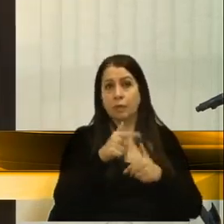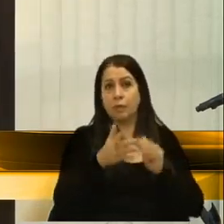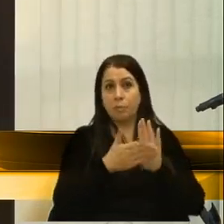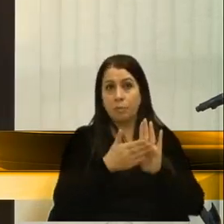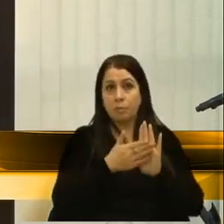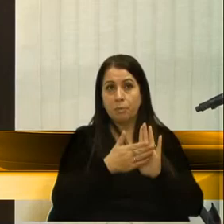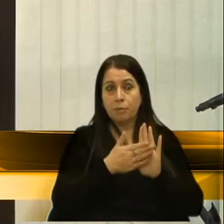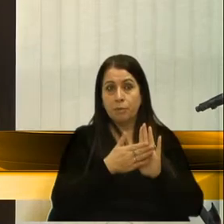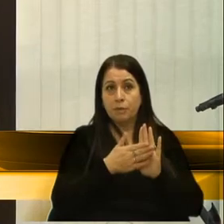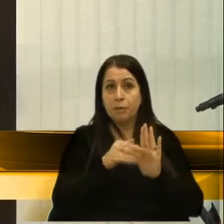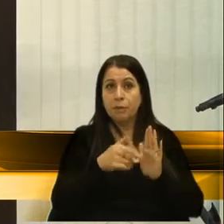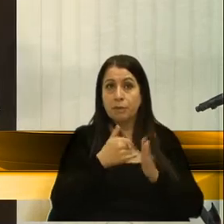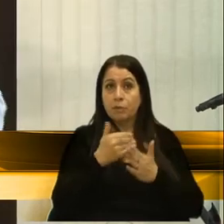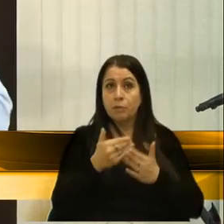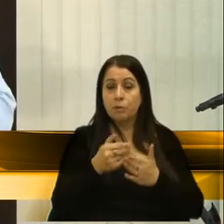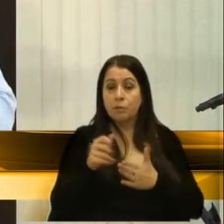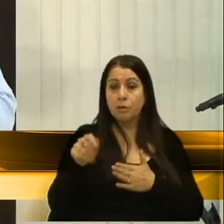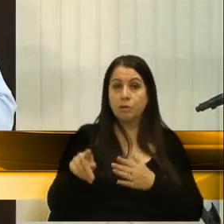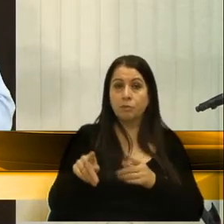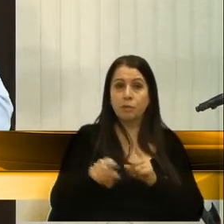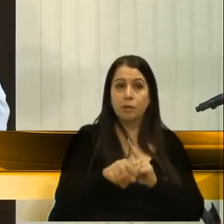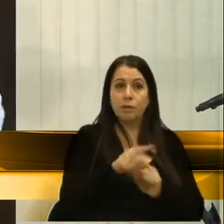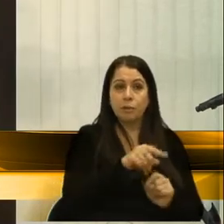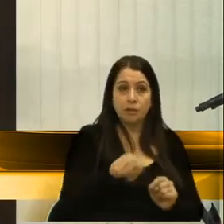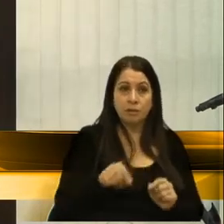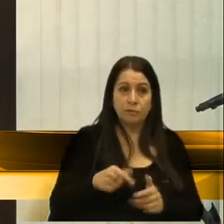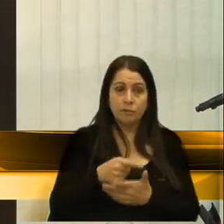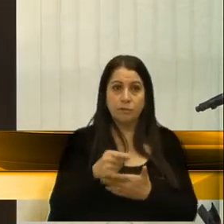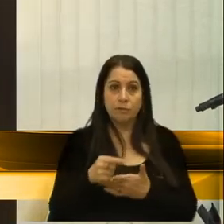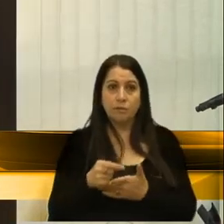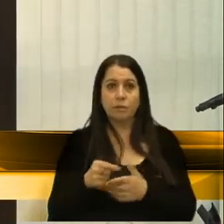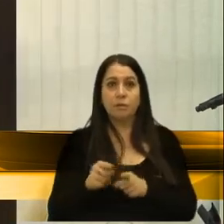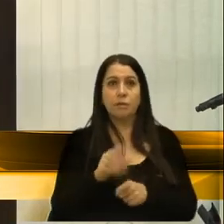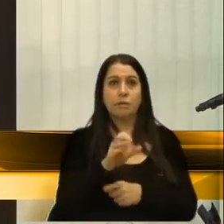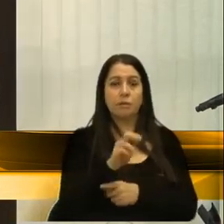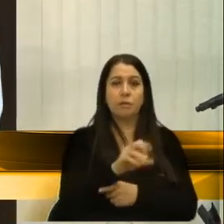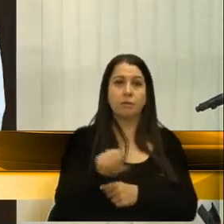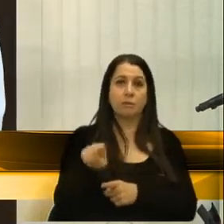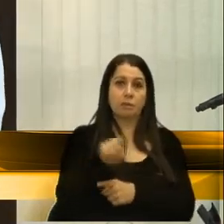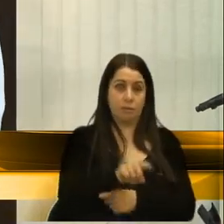que, na medida em que se aposentarem, os cargos sejam,